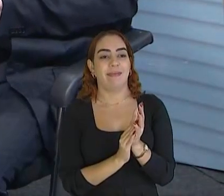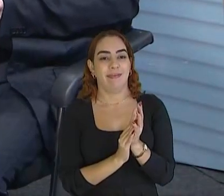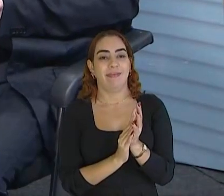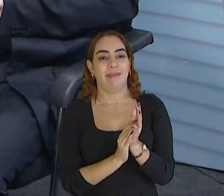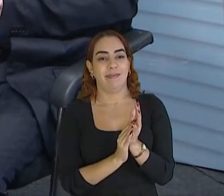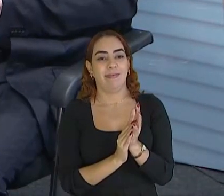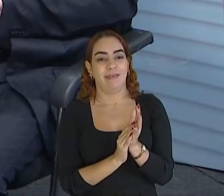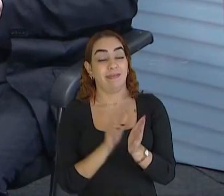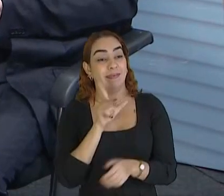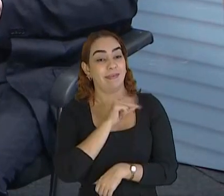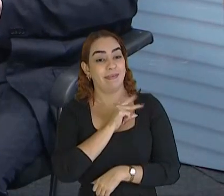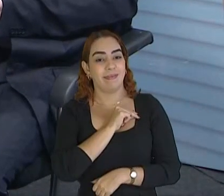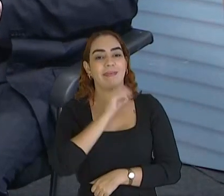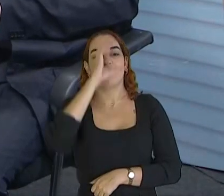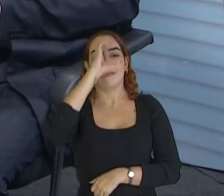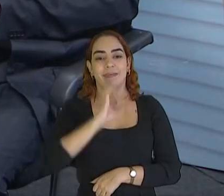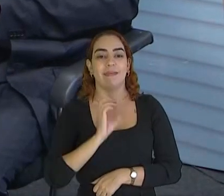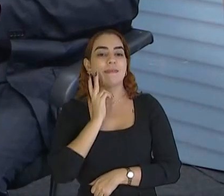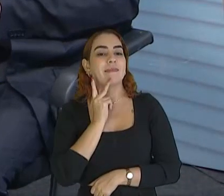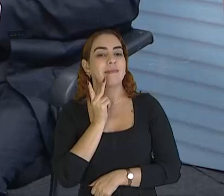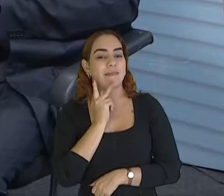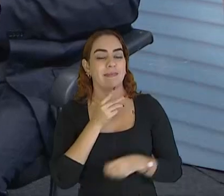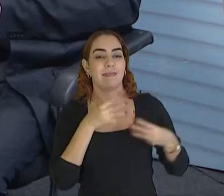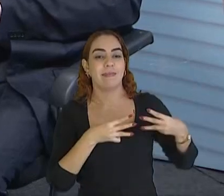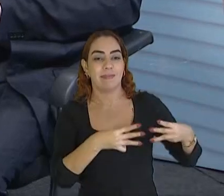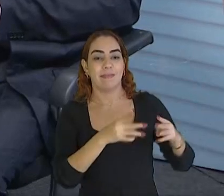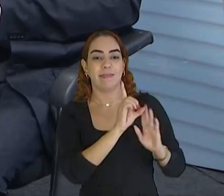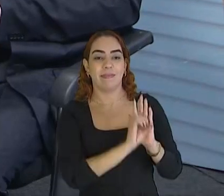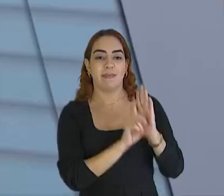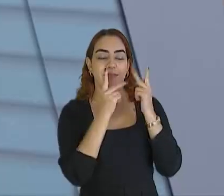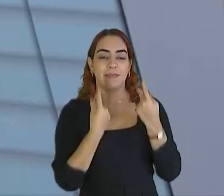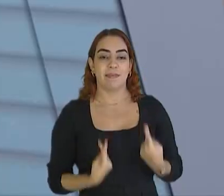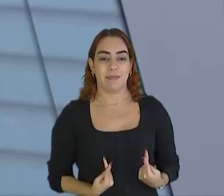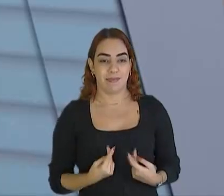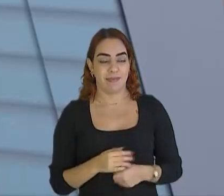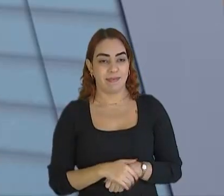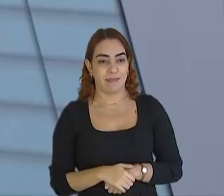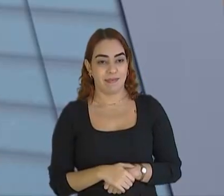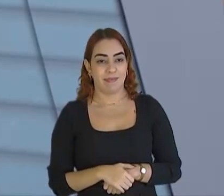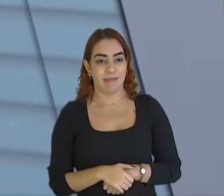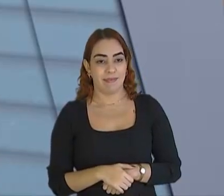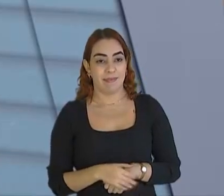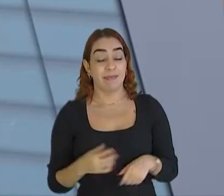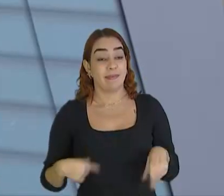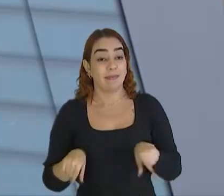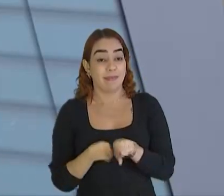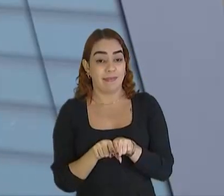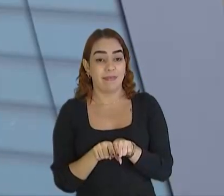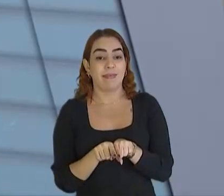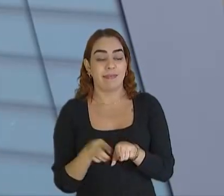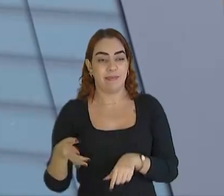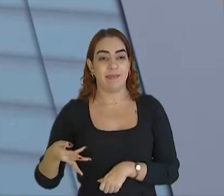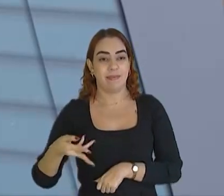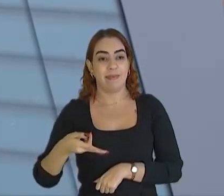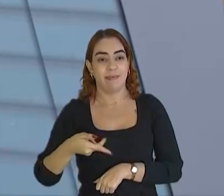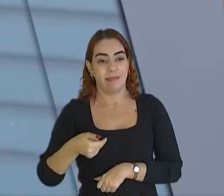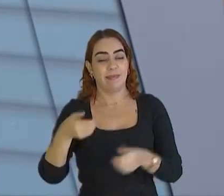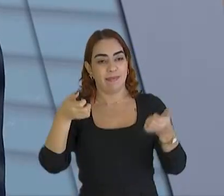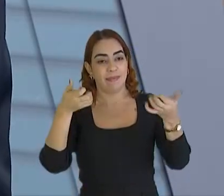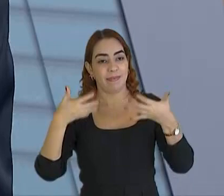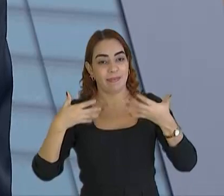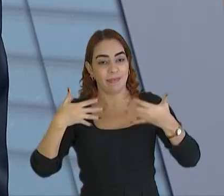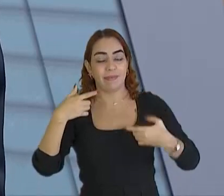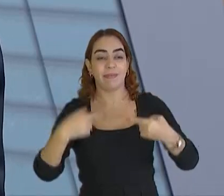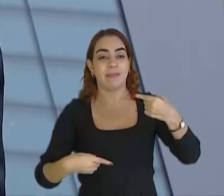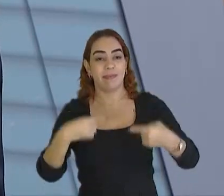mais do que justo, cidadão cearense, ministro dos Direitos Humanos, nessa parceria sensacional que o deputado, inclusive, passou aqui detalhes de